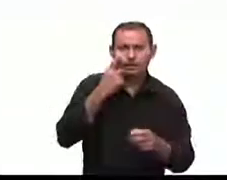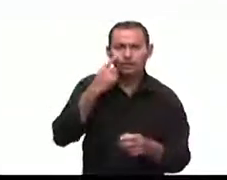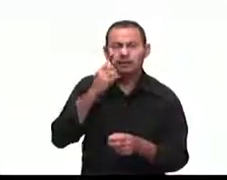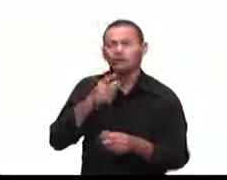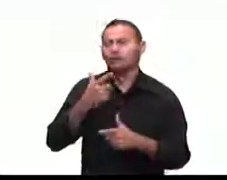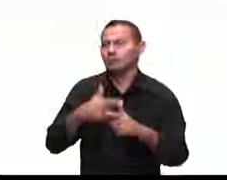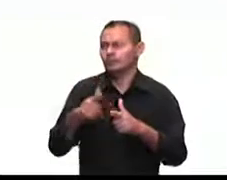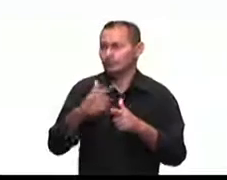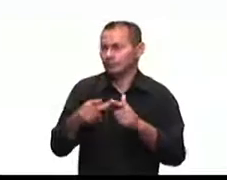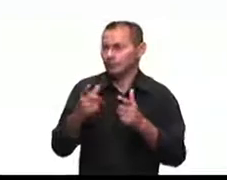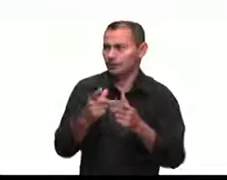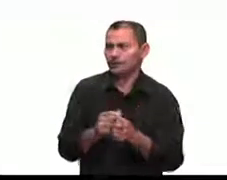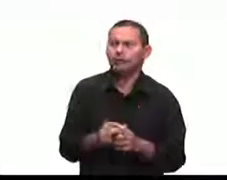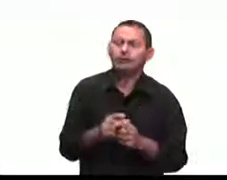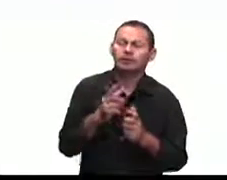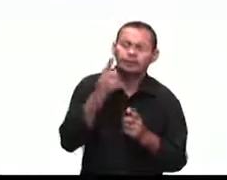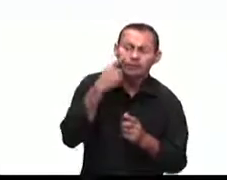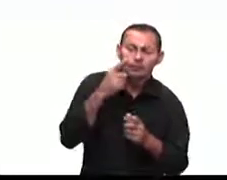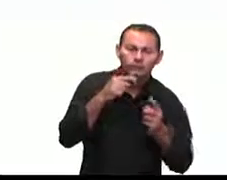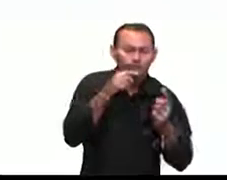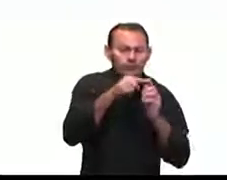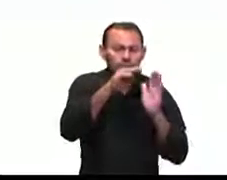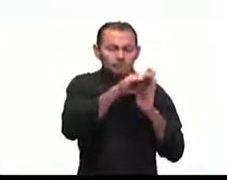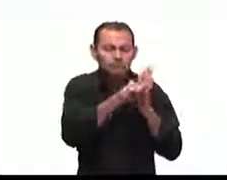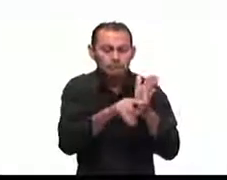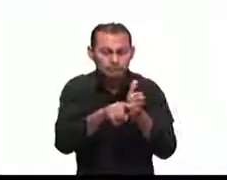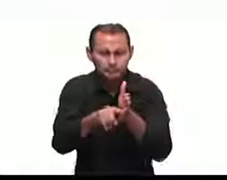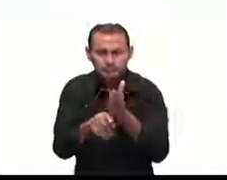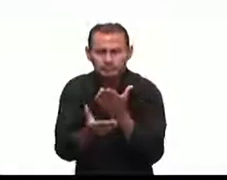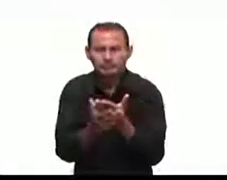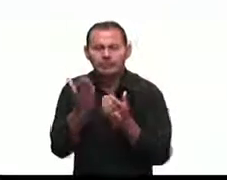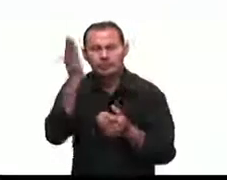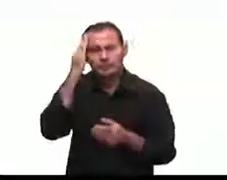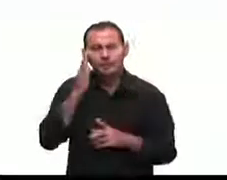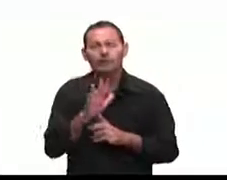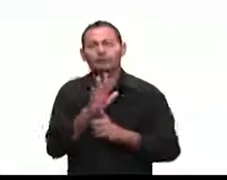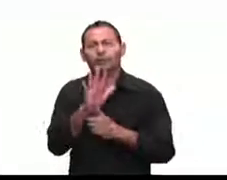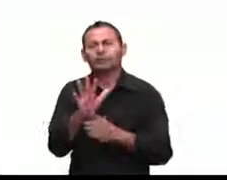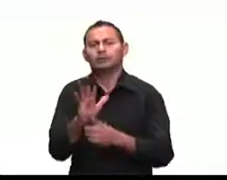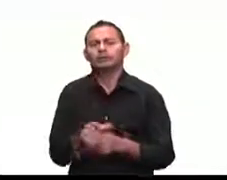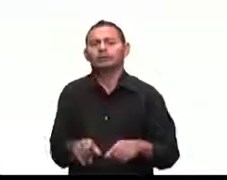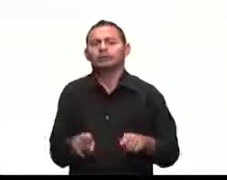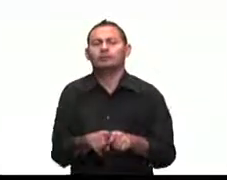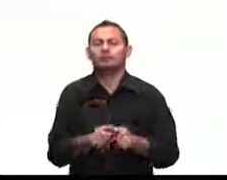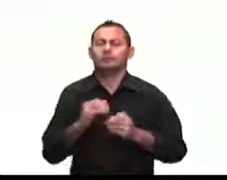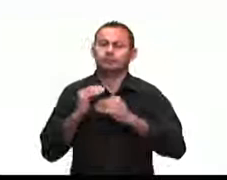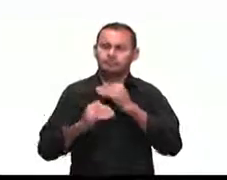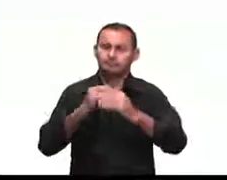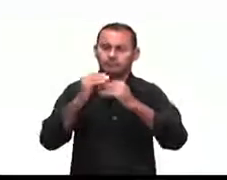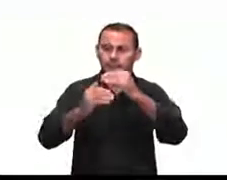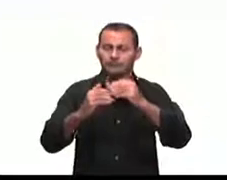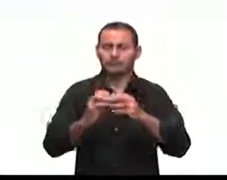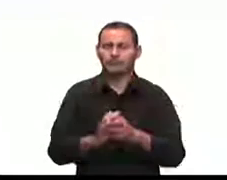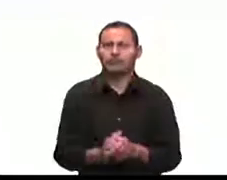o problema e os objetivos de pesquisa, definindo a amostra e